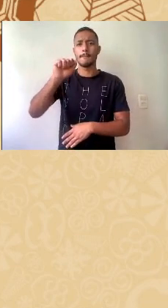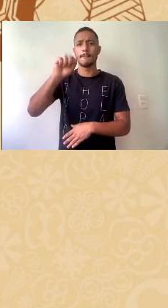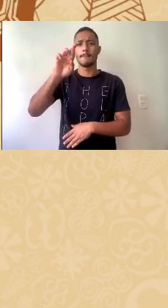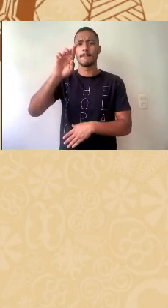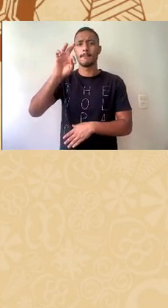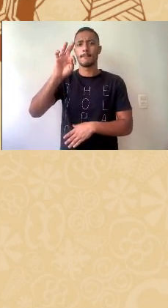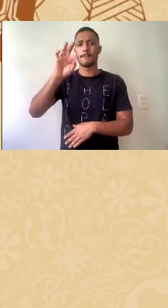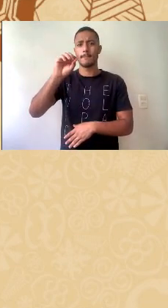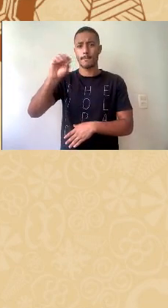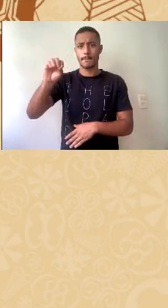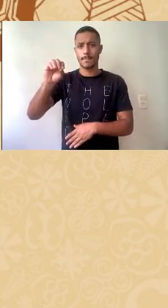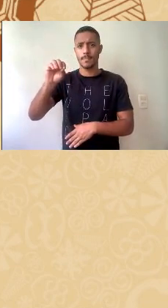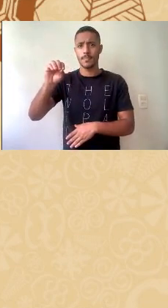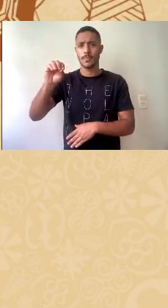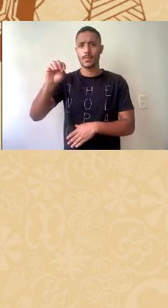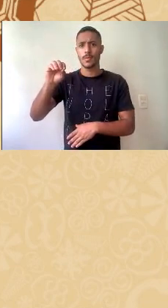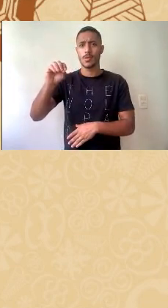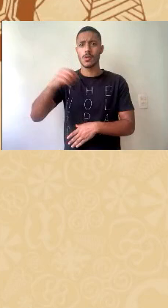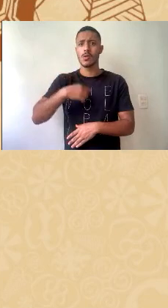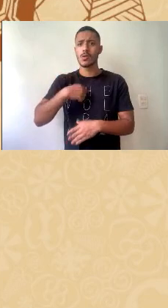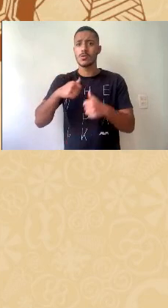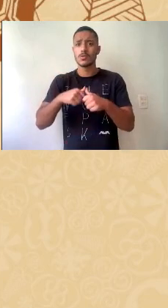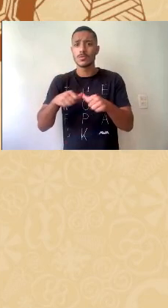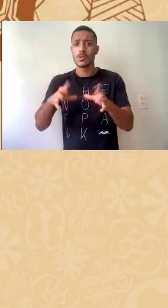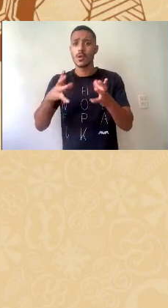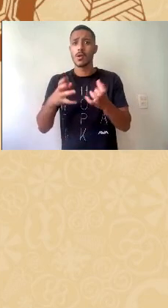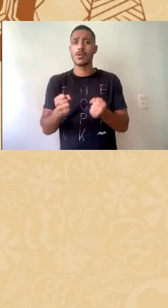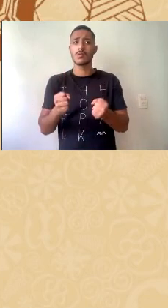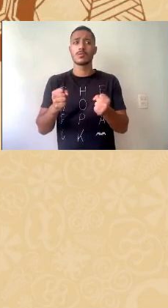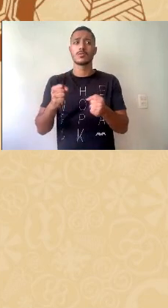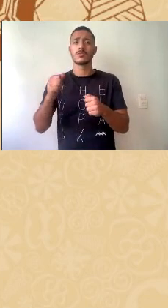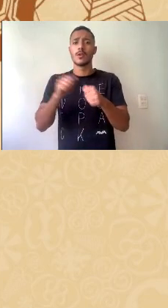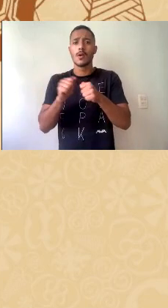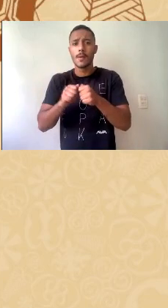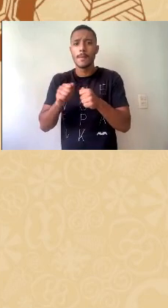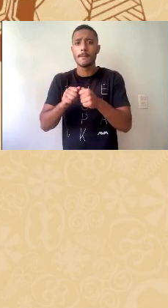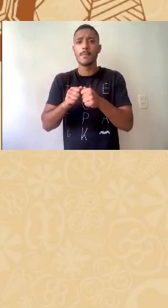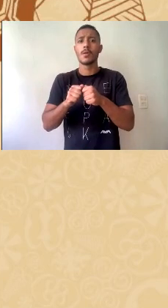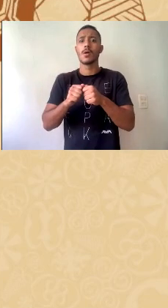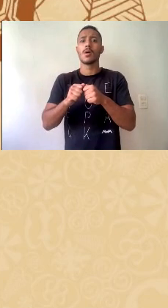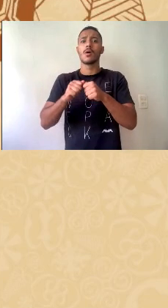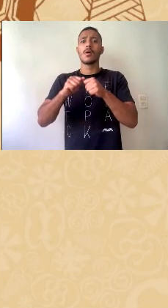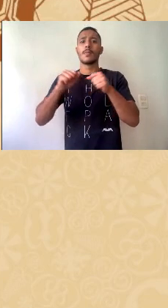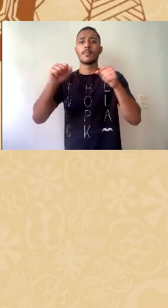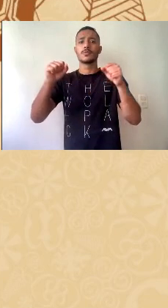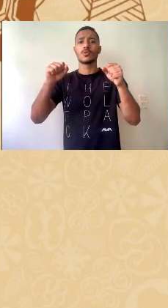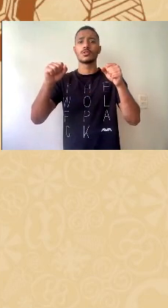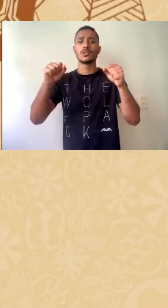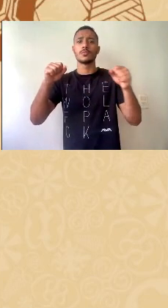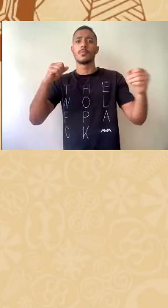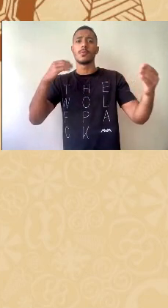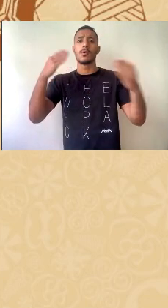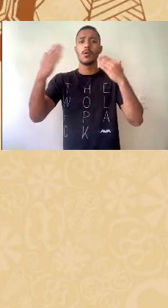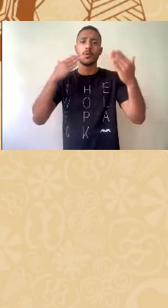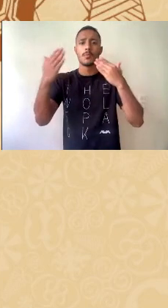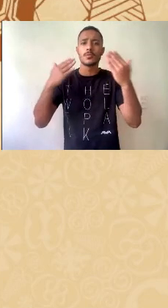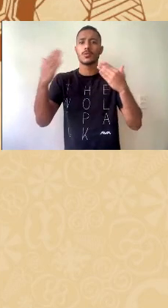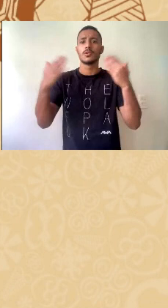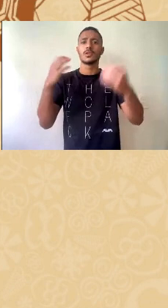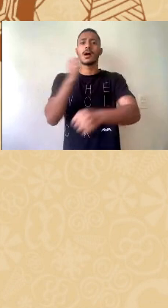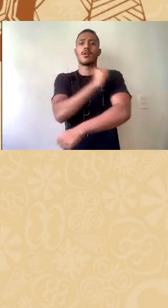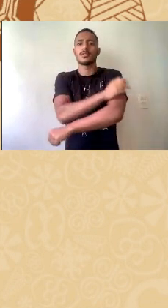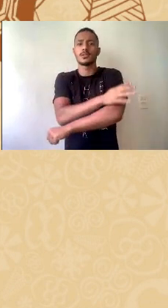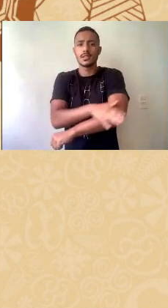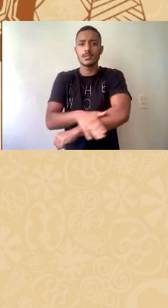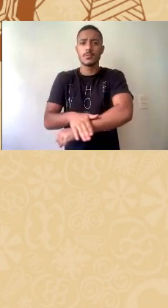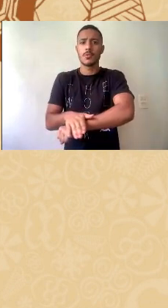É o segundo, nós estamos aí no Seminário Nacional de Psicologia e Enfrentamento do Racismo, com a campanha maravilhosa. Eu queria parabenizar a todos, né, da